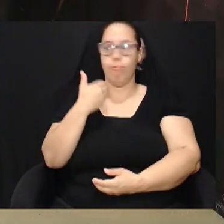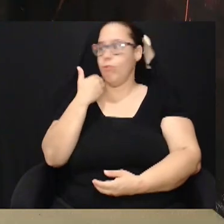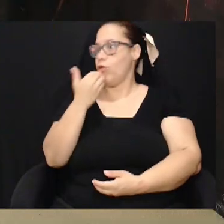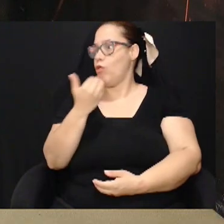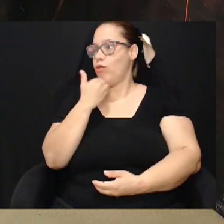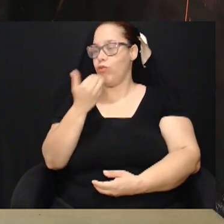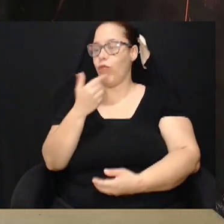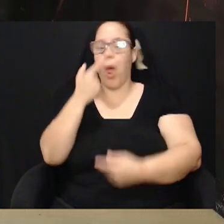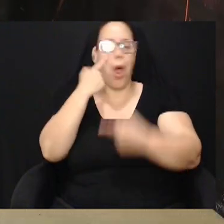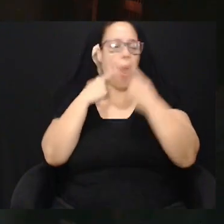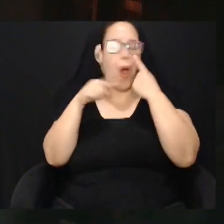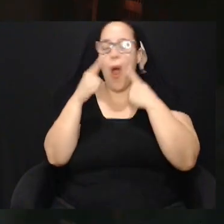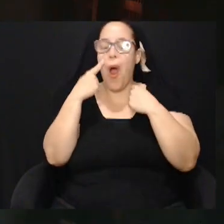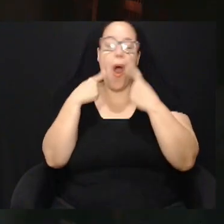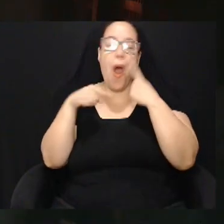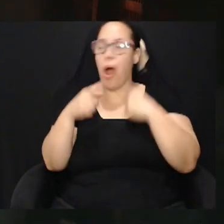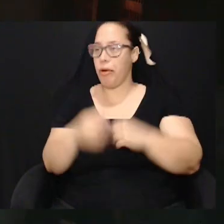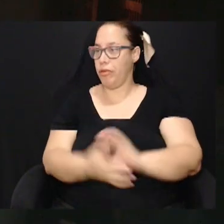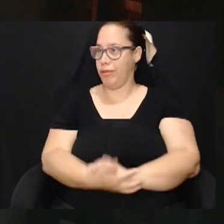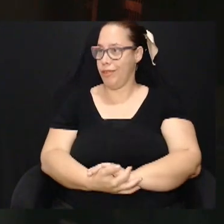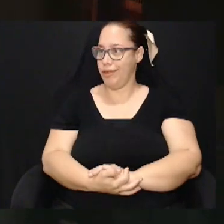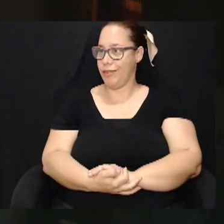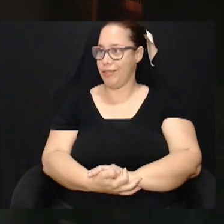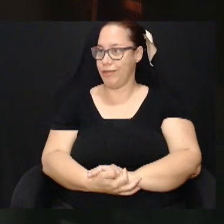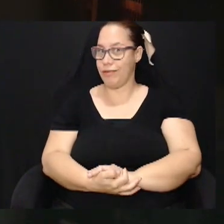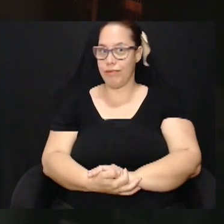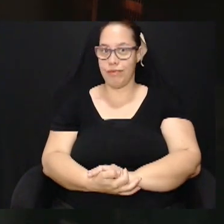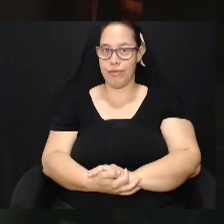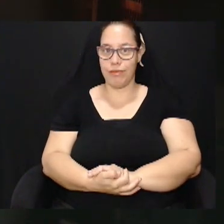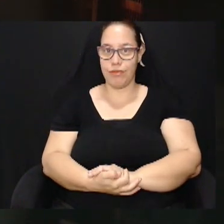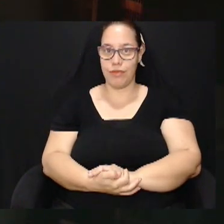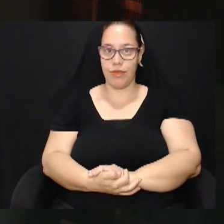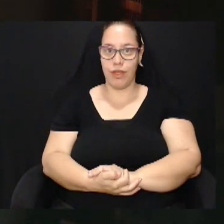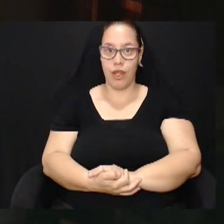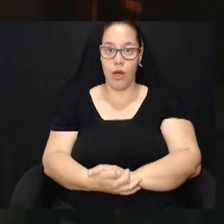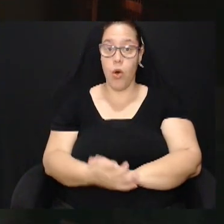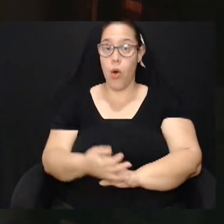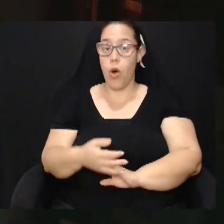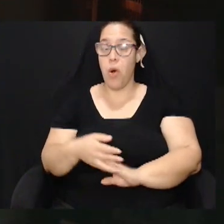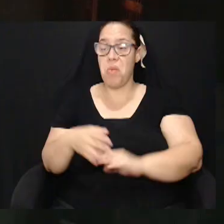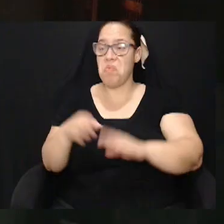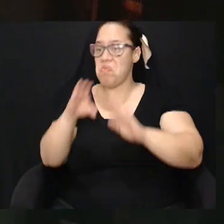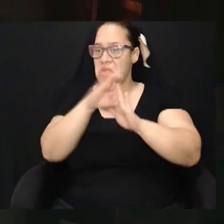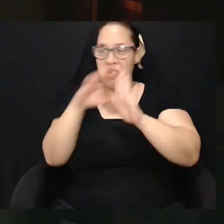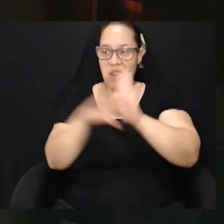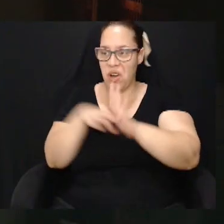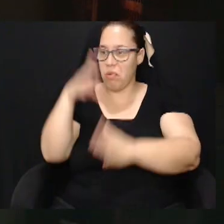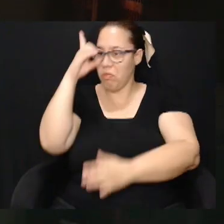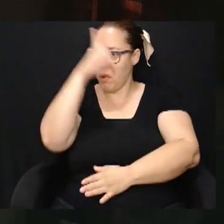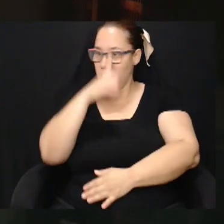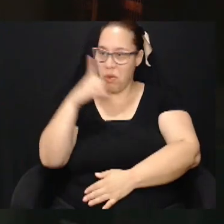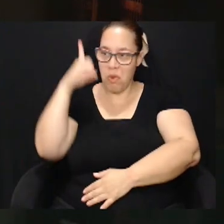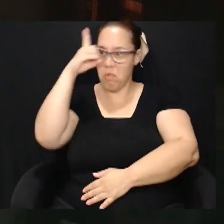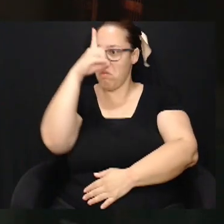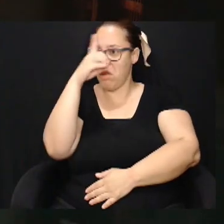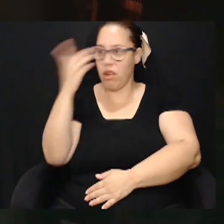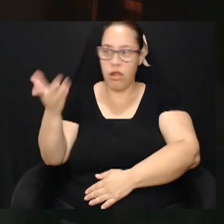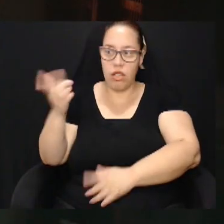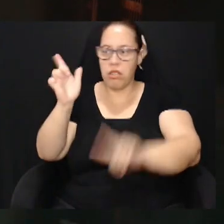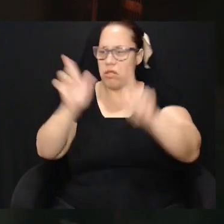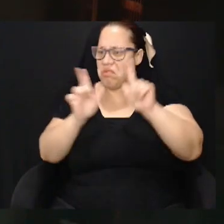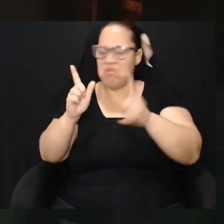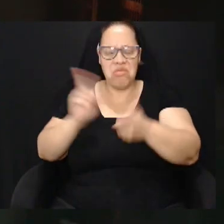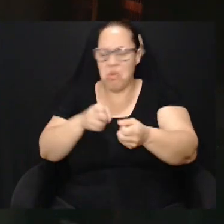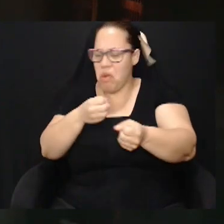Você sabe que até às vezes assistindo programa dominical na TV, algo assim que não é tão emocionante, mas